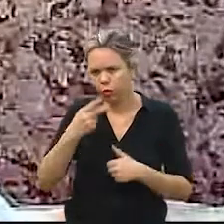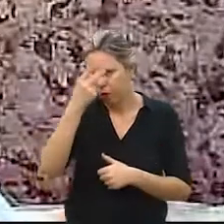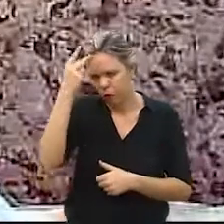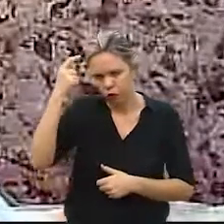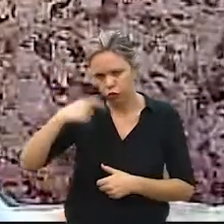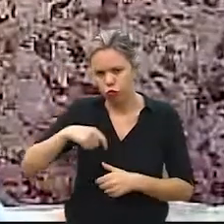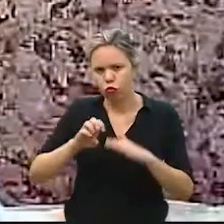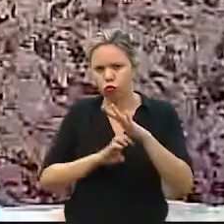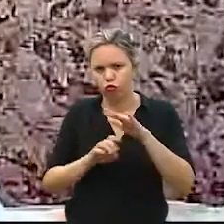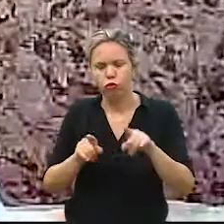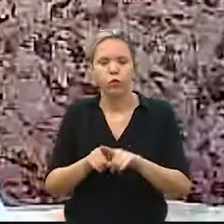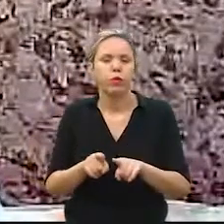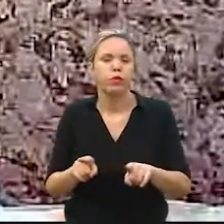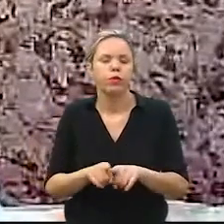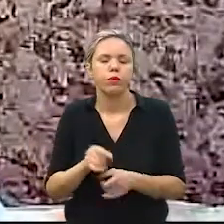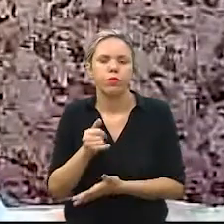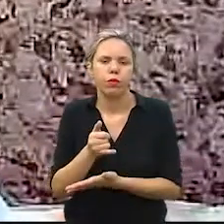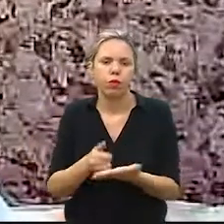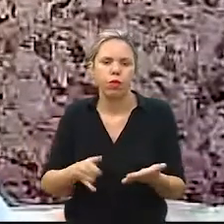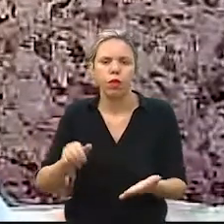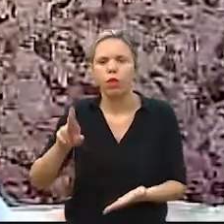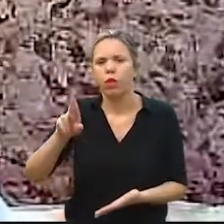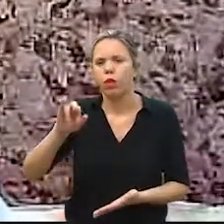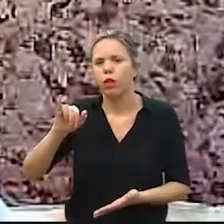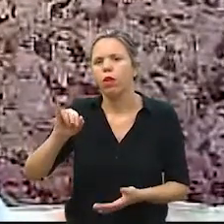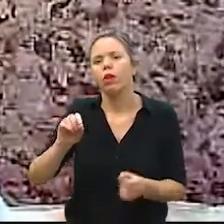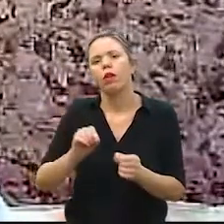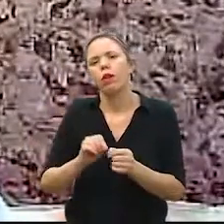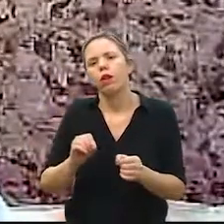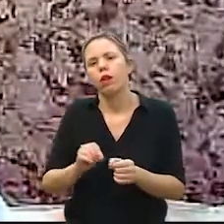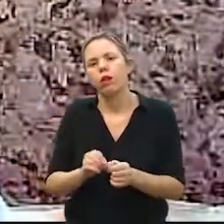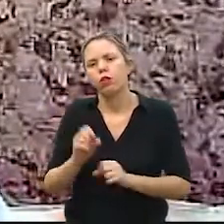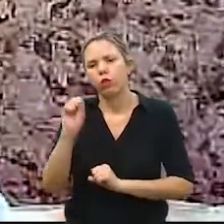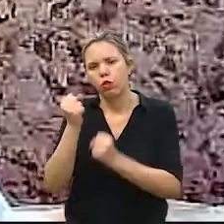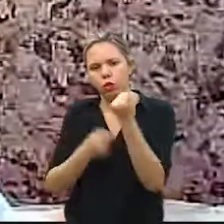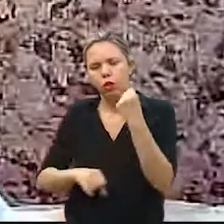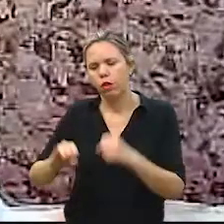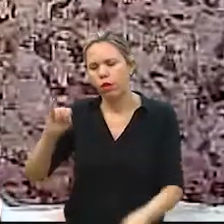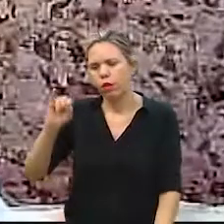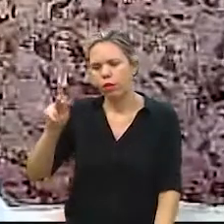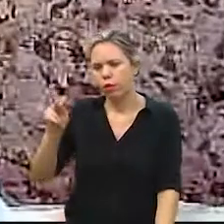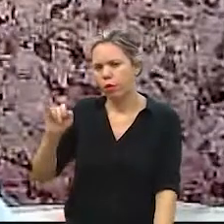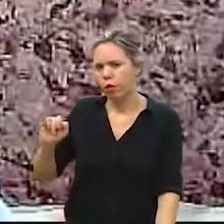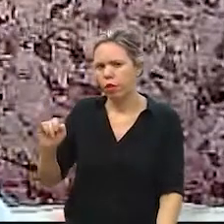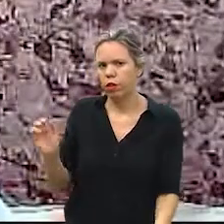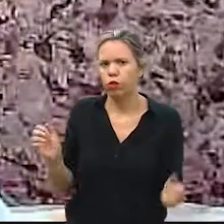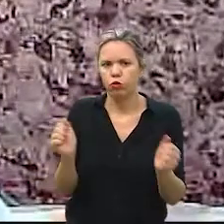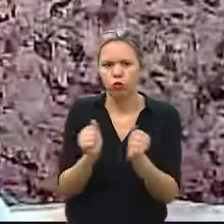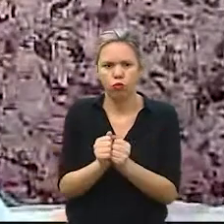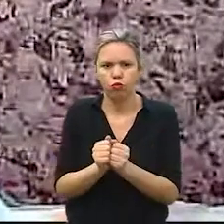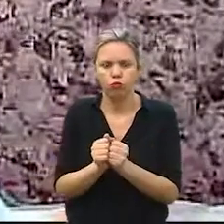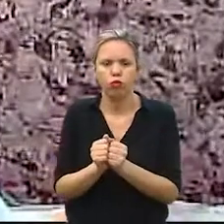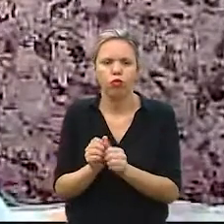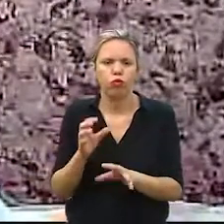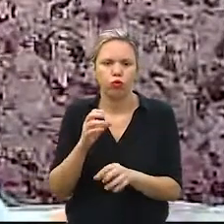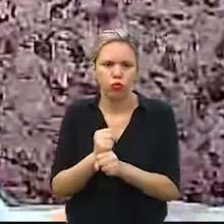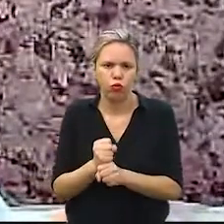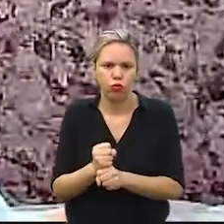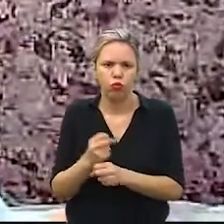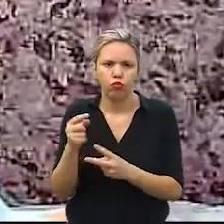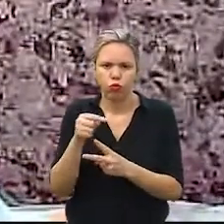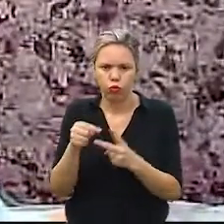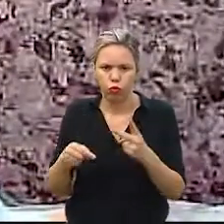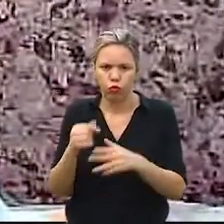quanto pessoa jurídica, e o imposto sobre produtos industrializados, o IPI. Junta-se um bolo desses